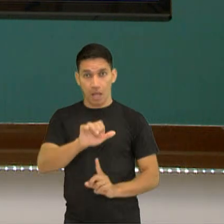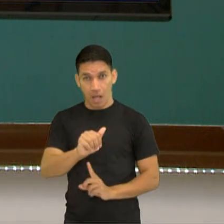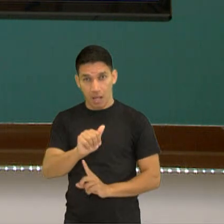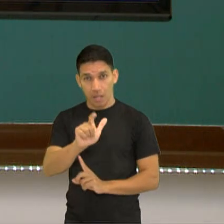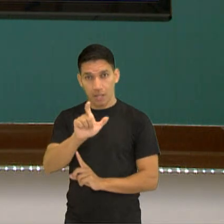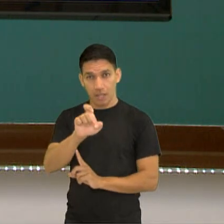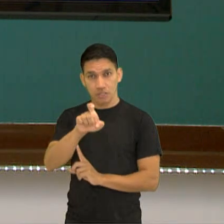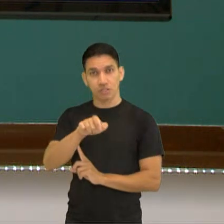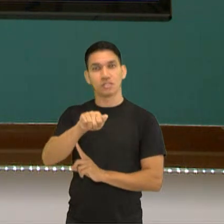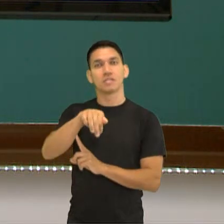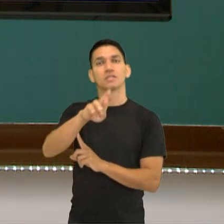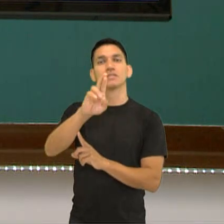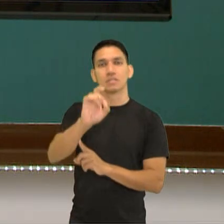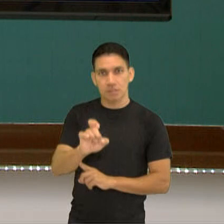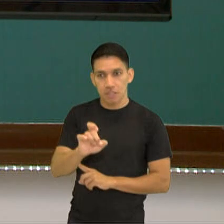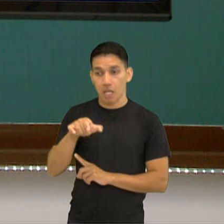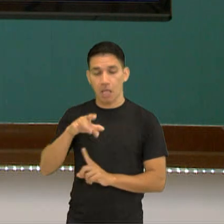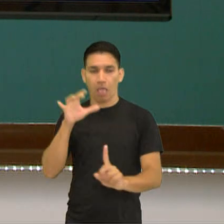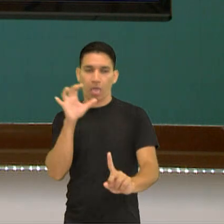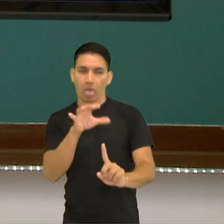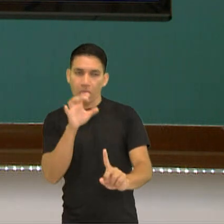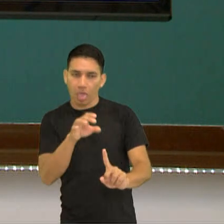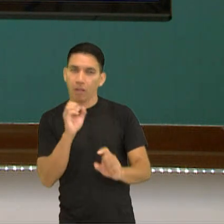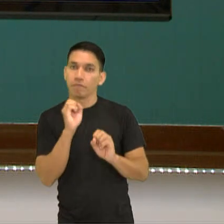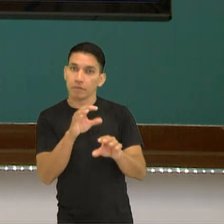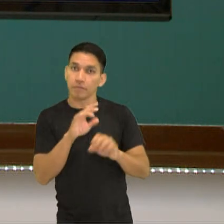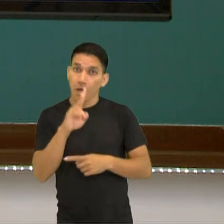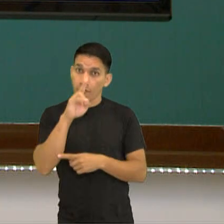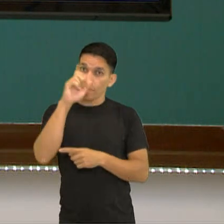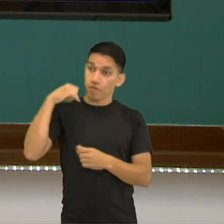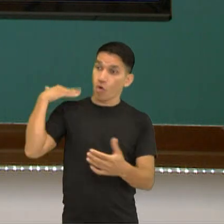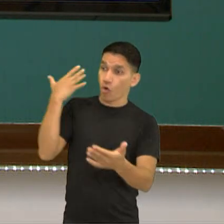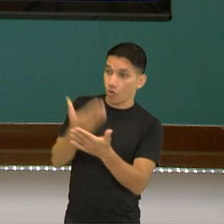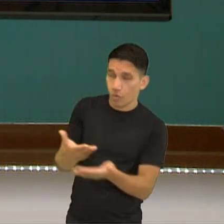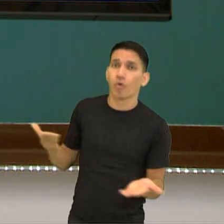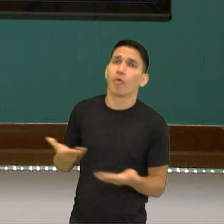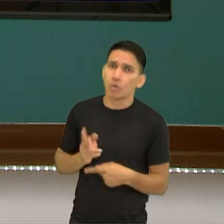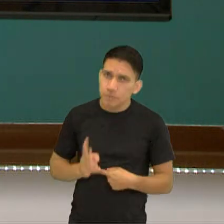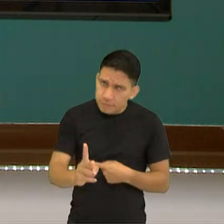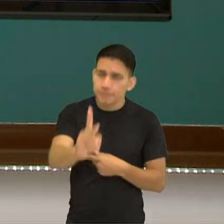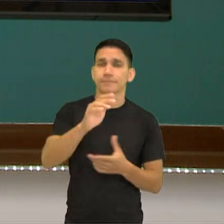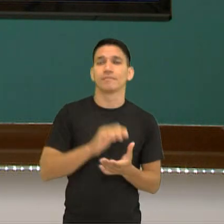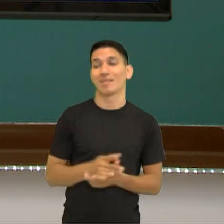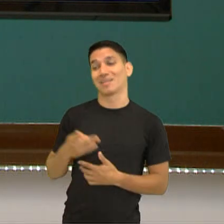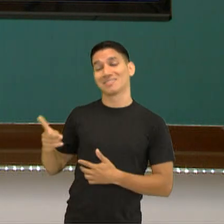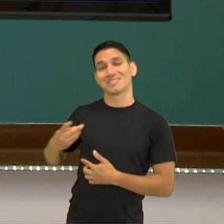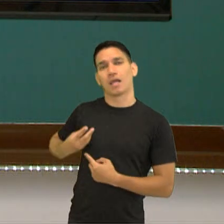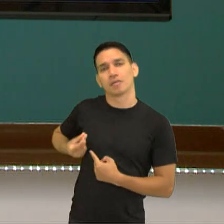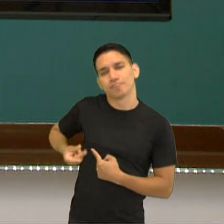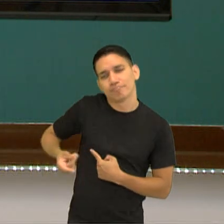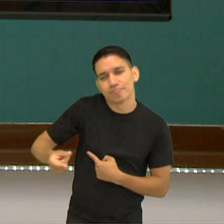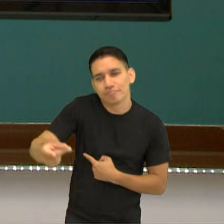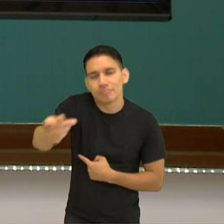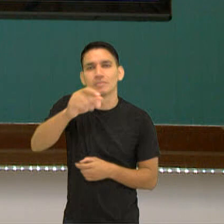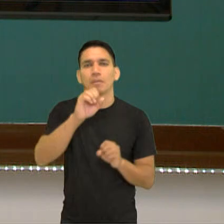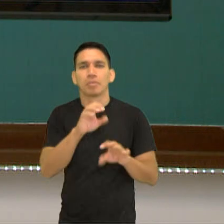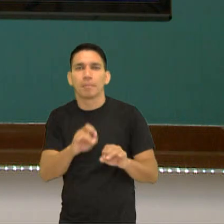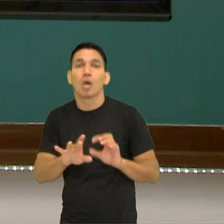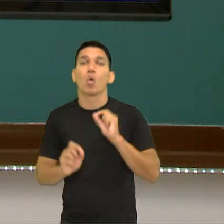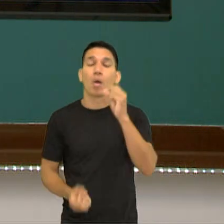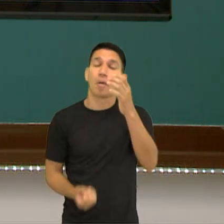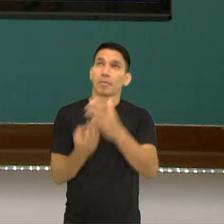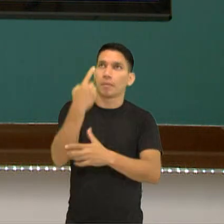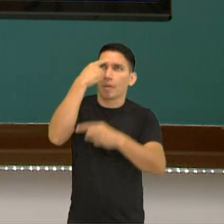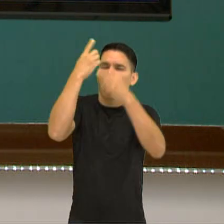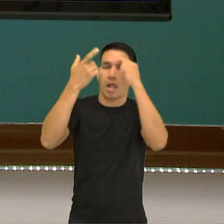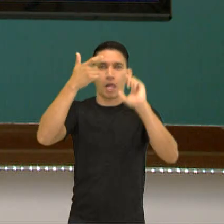pensamentos de Aristóteles exercem forte influência nos dias de hoje. Seu legado passa pela criação da lógica,